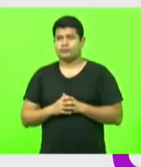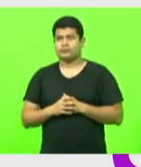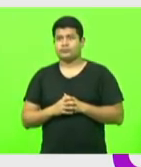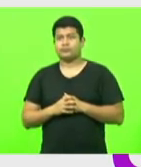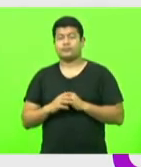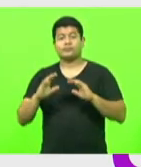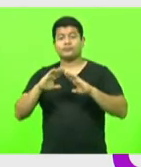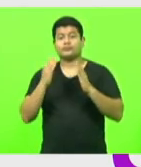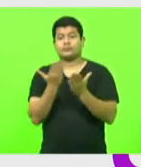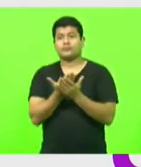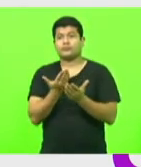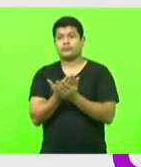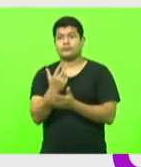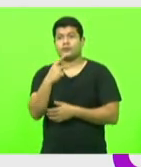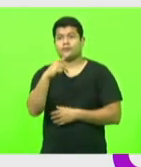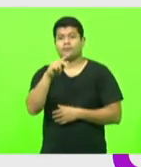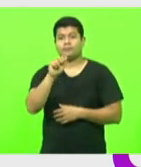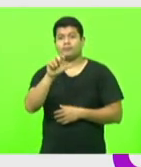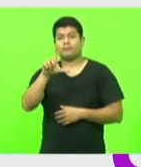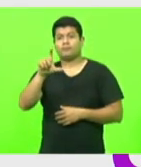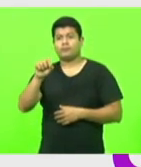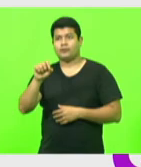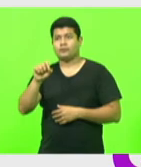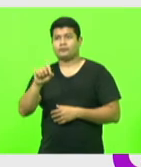Escola Paulo